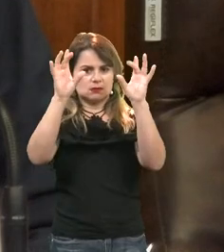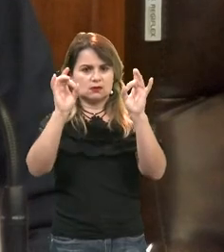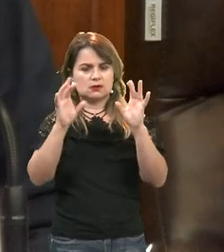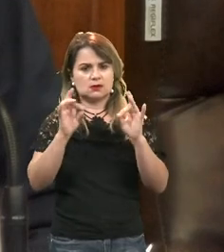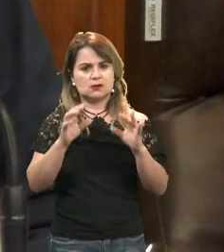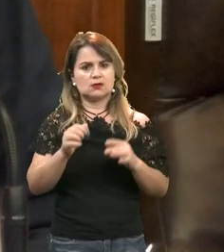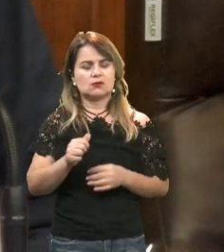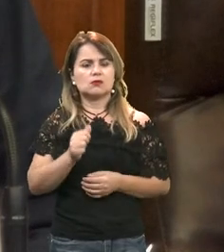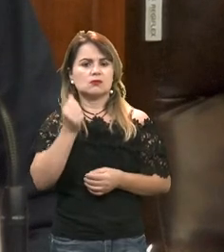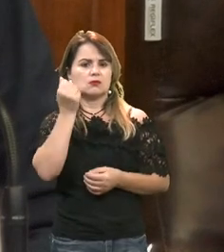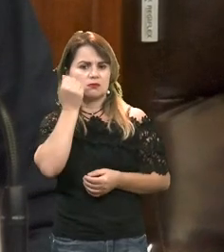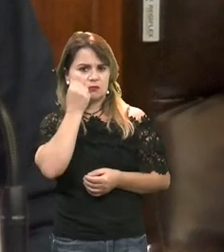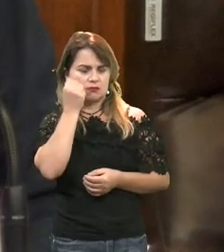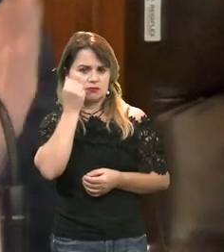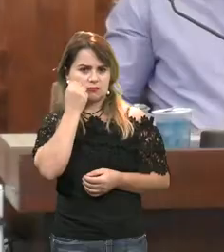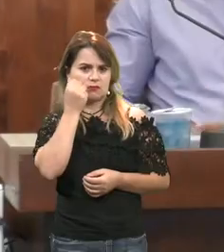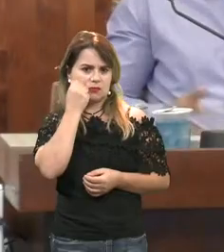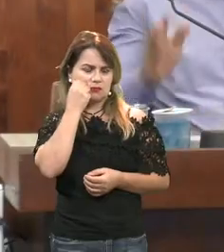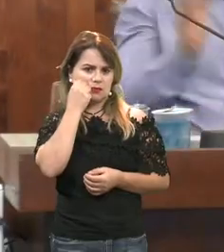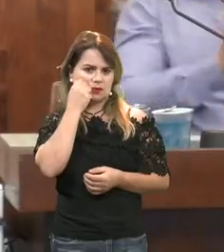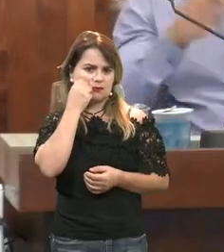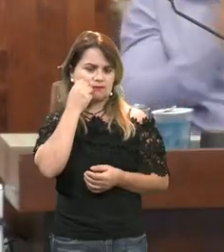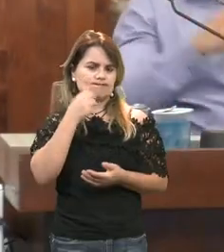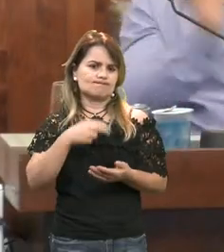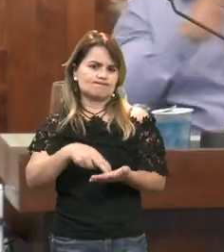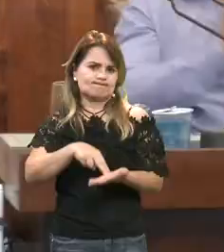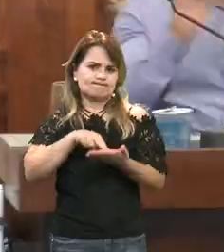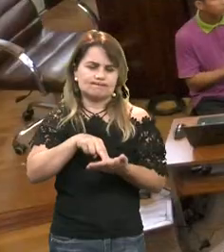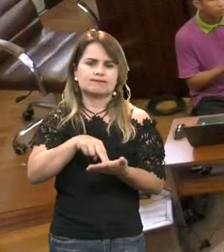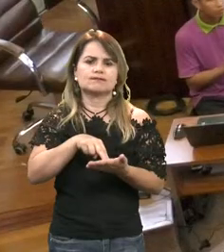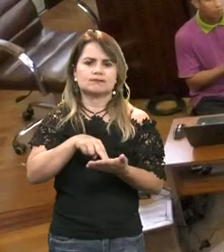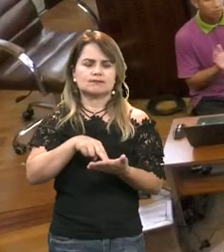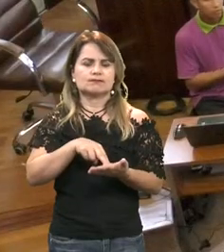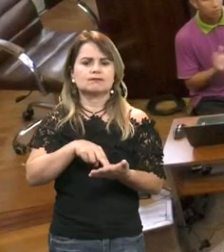bronca. Isso é uma contribuição.